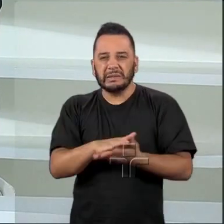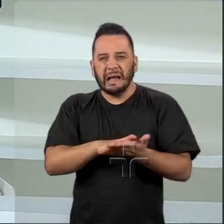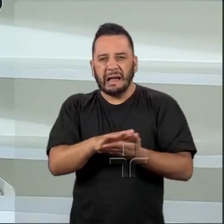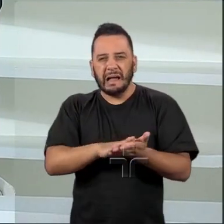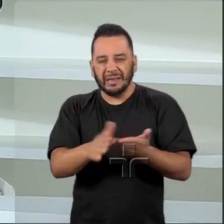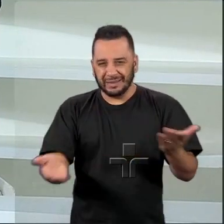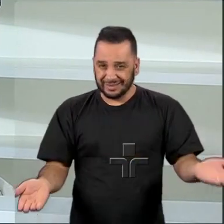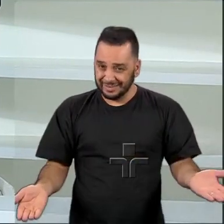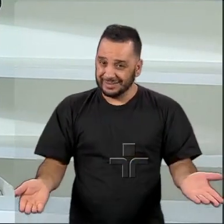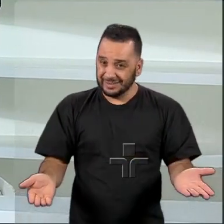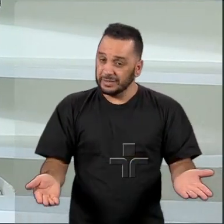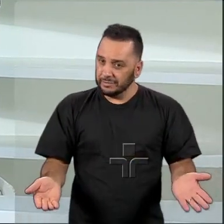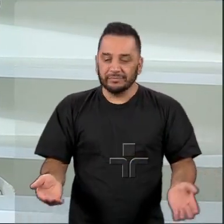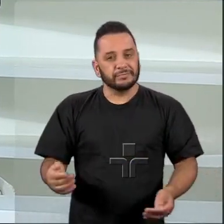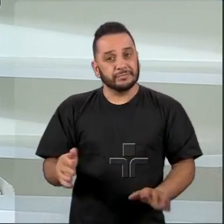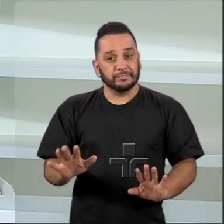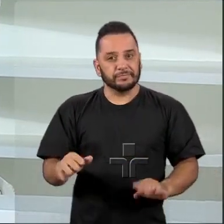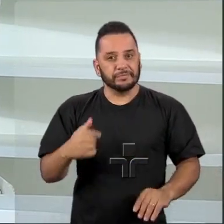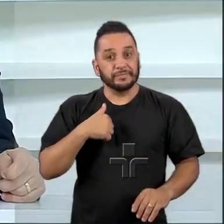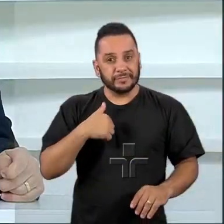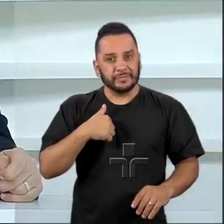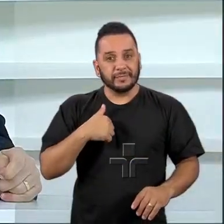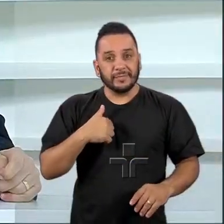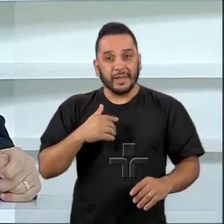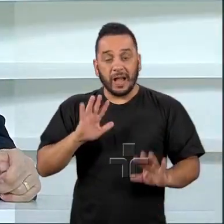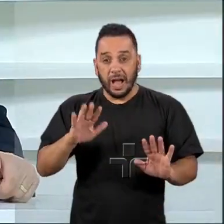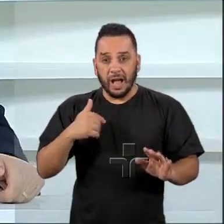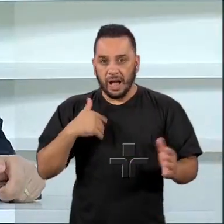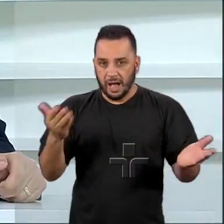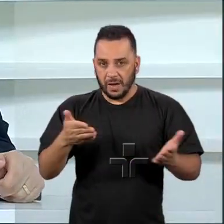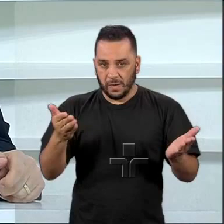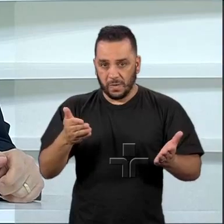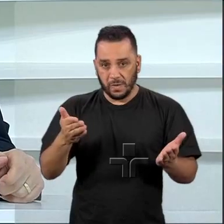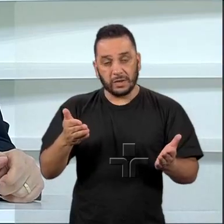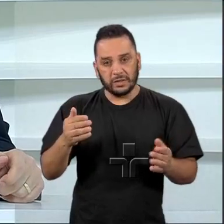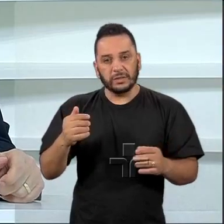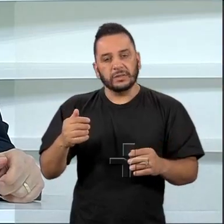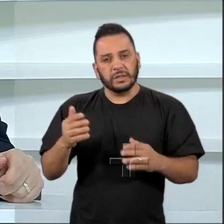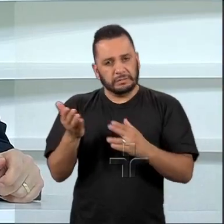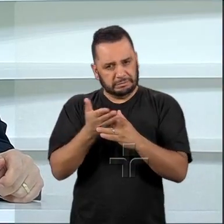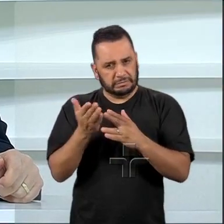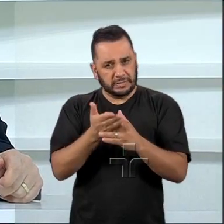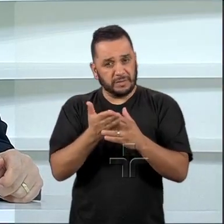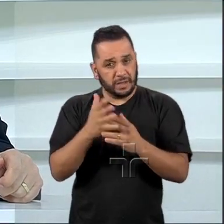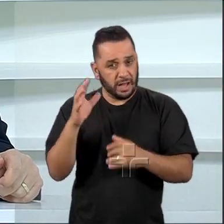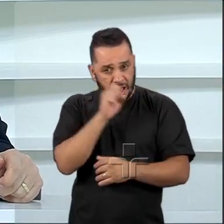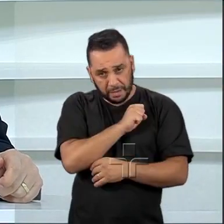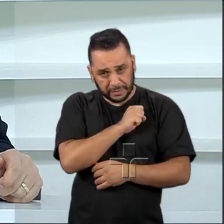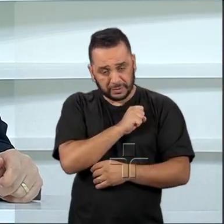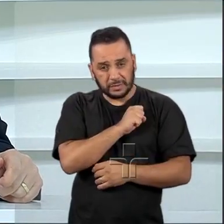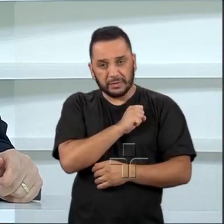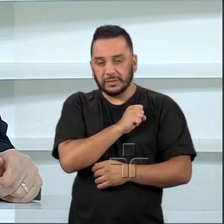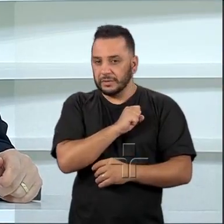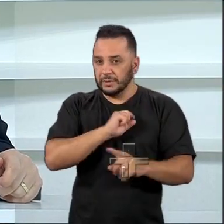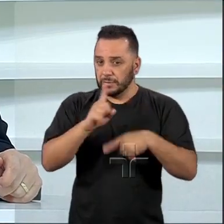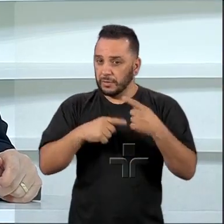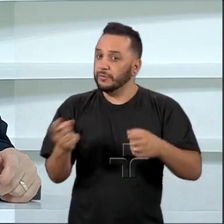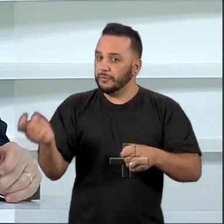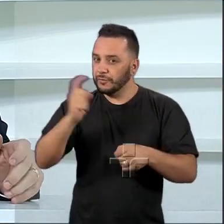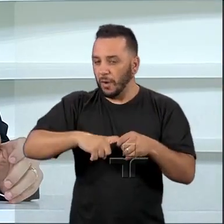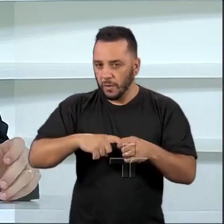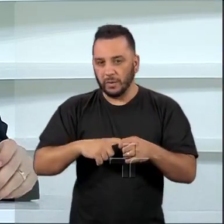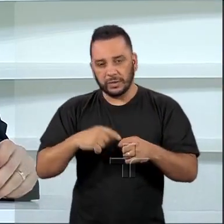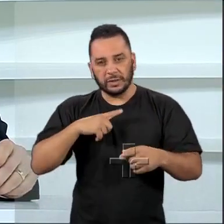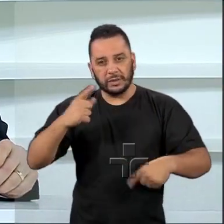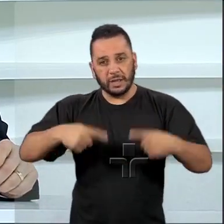informal no Brasil é muito maior que a formal. Carlos, vamos passar para o outro bloco. A gente vai para um intervalo ligeirinho, voltamos já